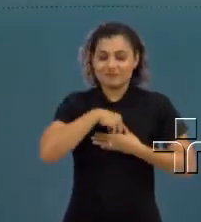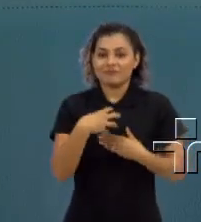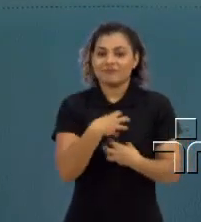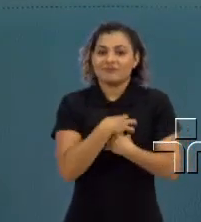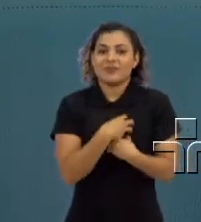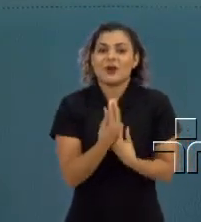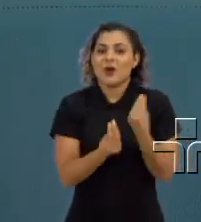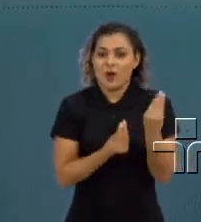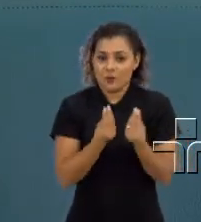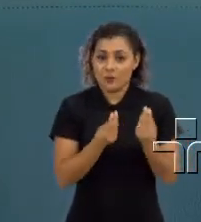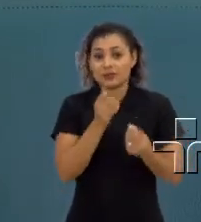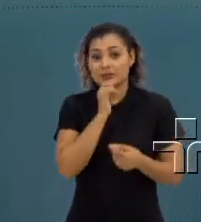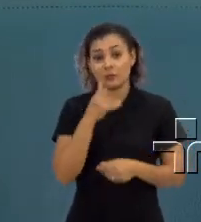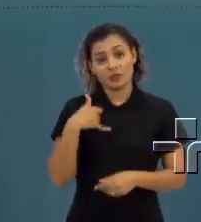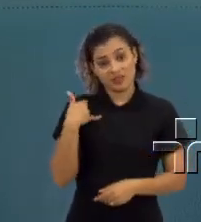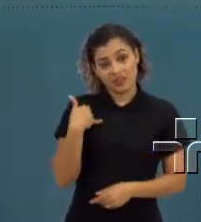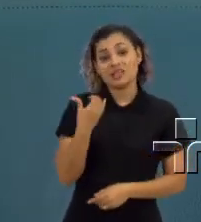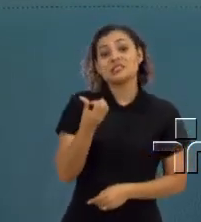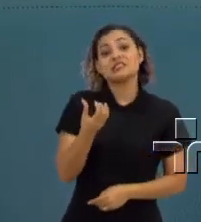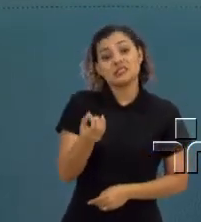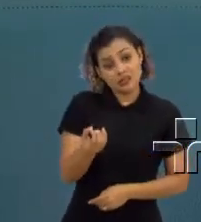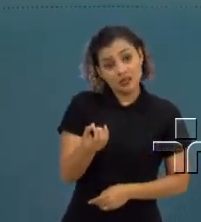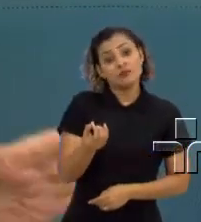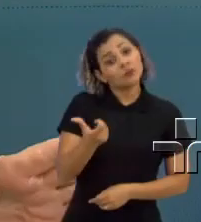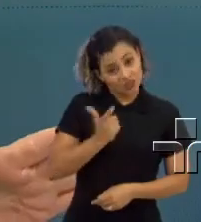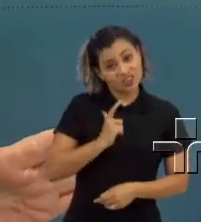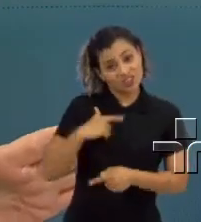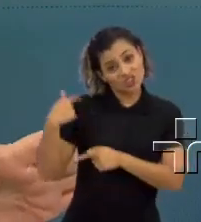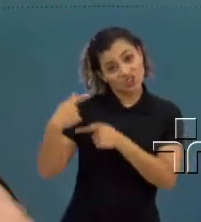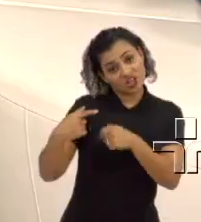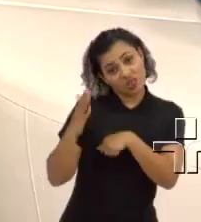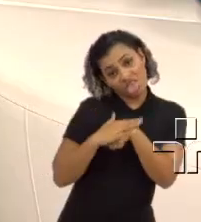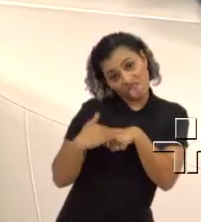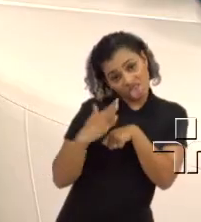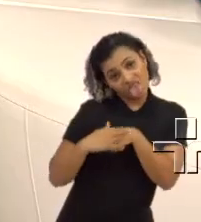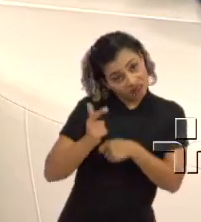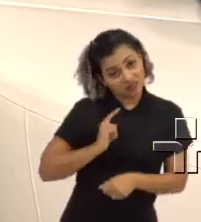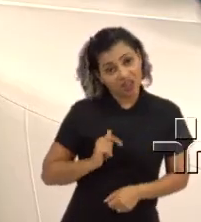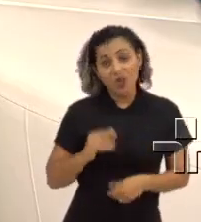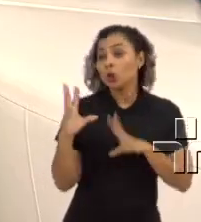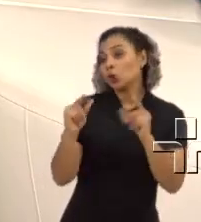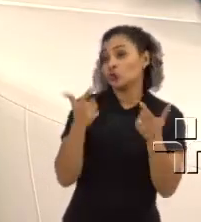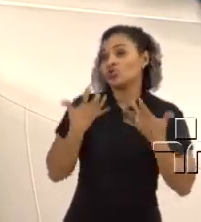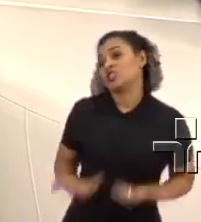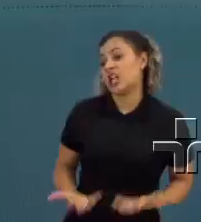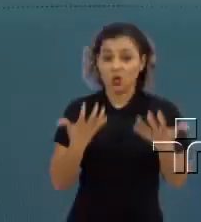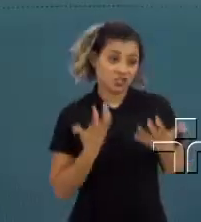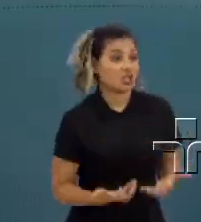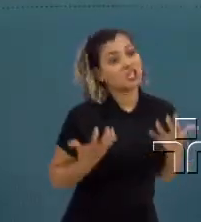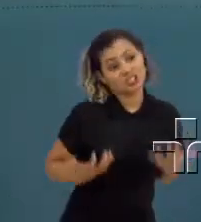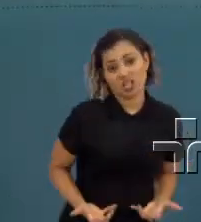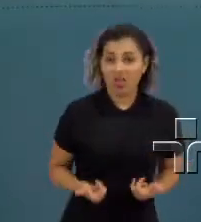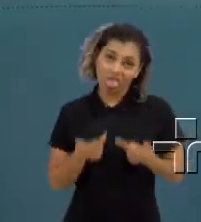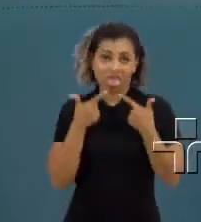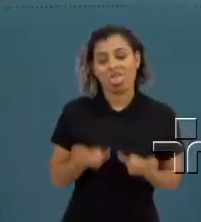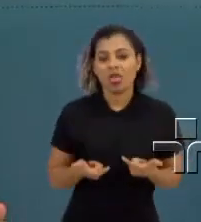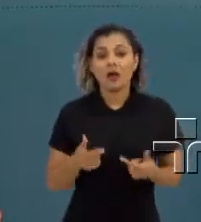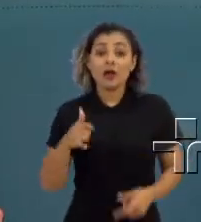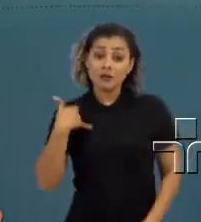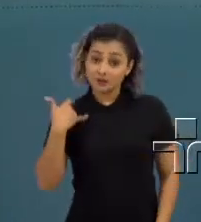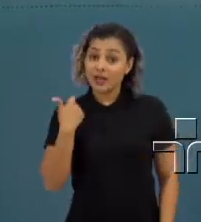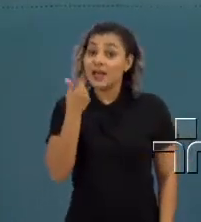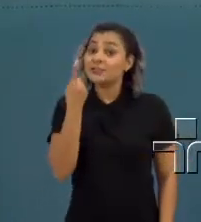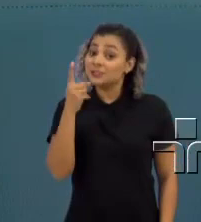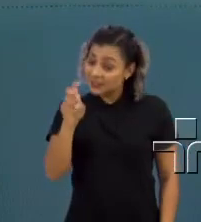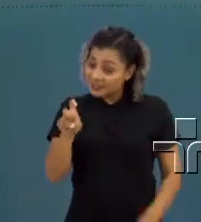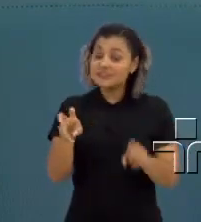Então, você pode ter 60 anos e ser mimimi, tudo você reclama, tudo você acha um saco. Você pode ter 15 anos e ser